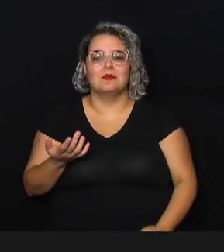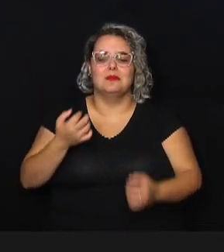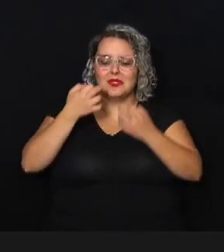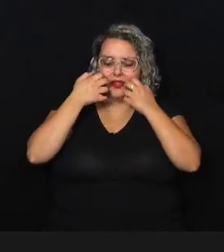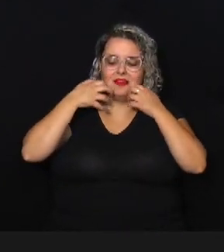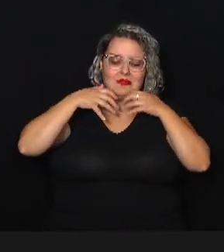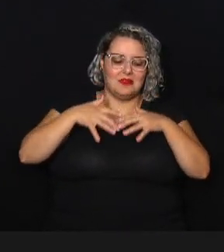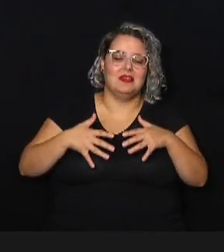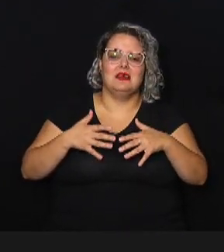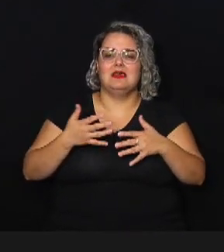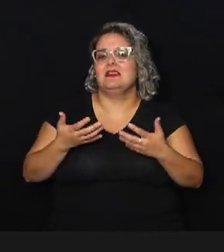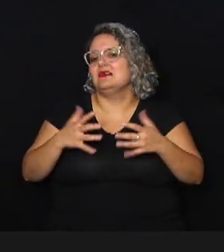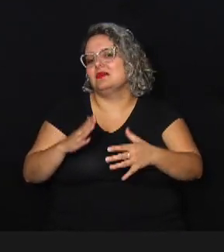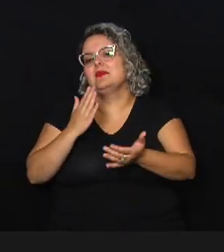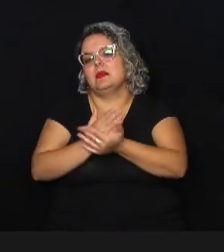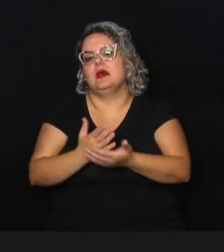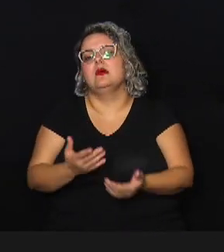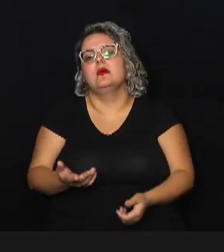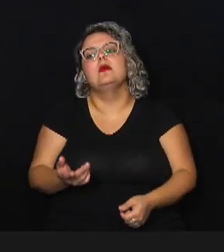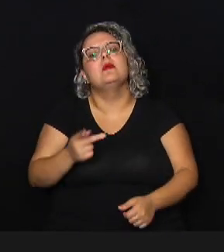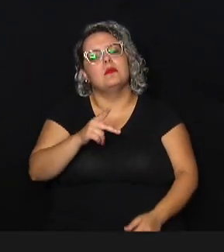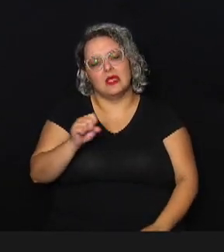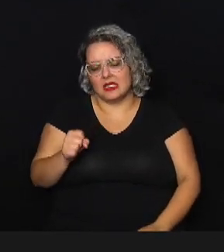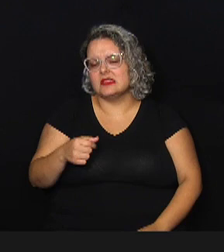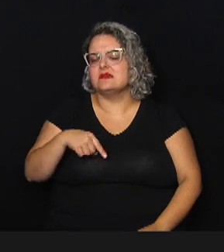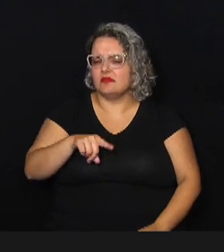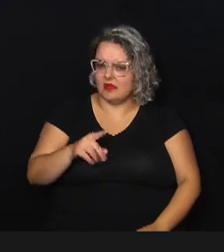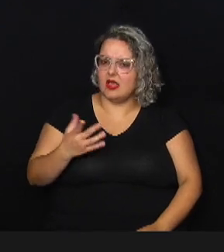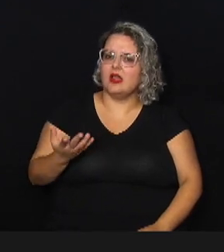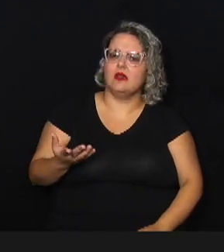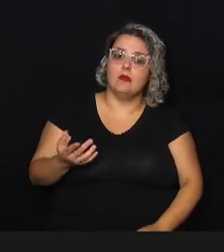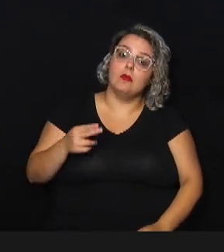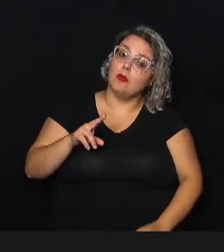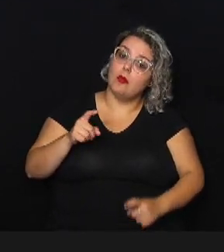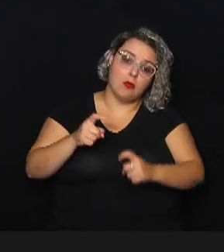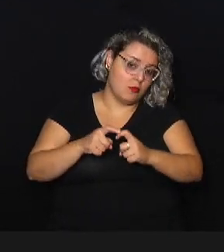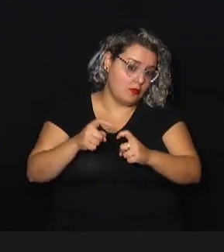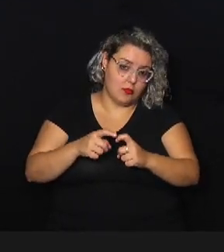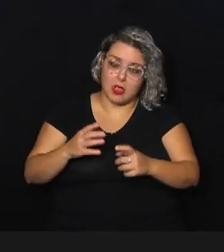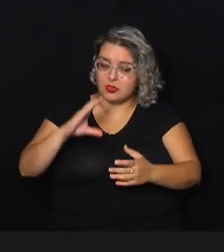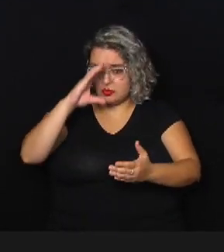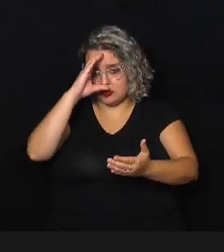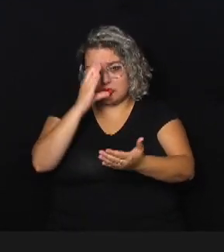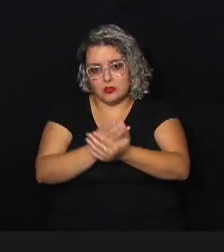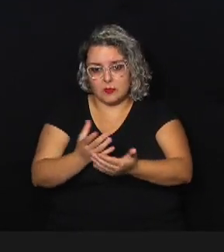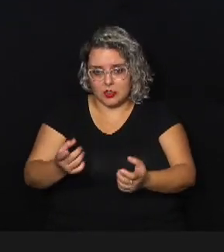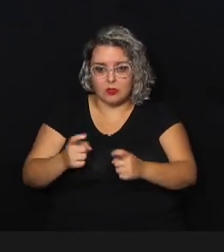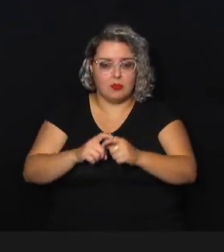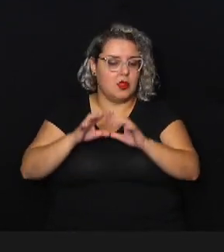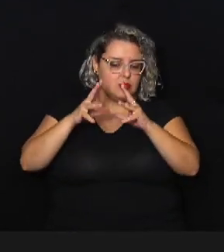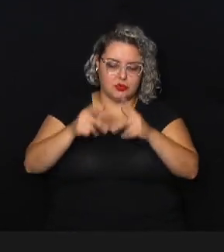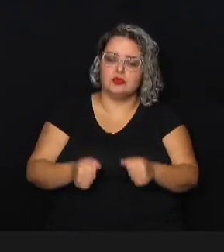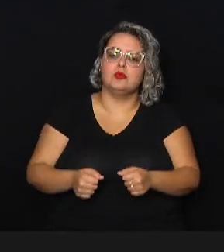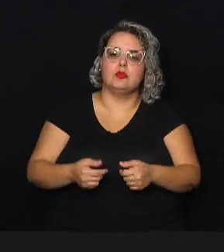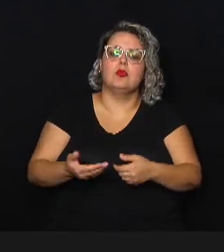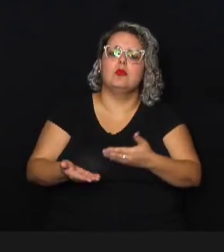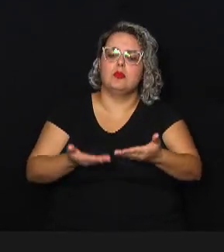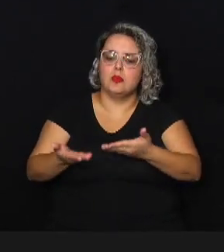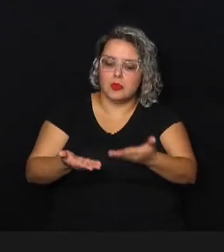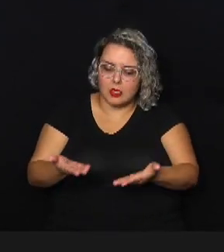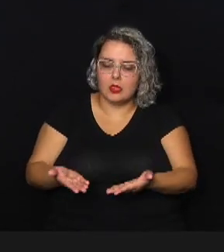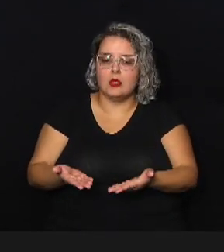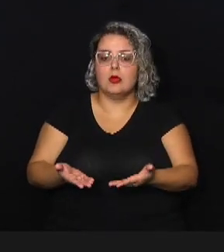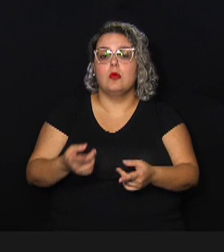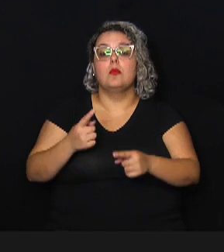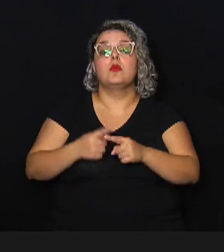quer parar, procura o pronto-socorro, tá? Ou o seu médico, o seu clínico geral, o seu médico. Procura assistência médica, tá?